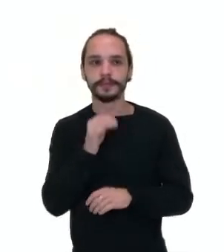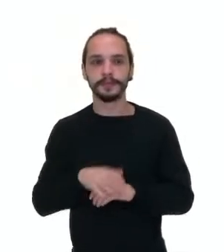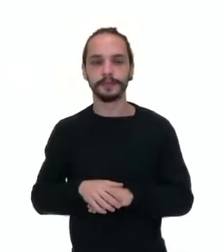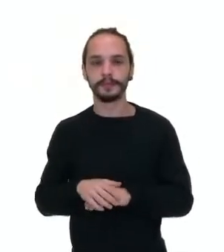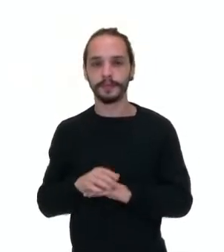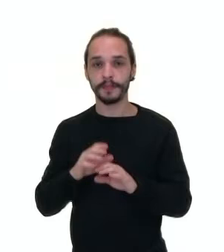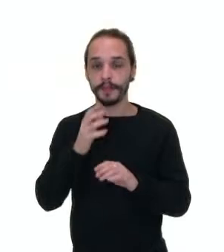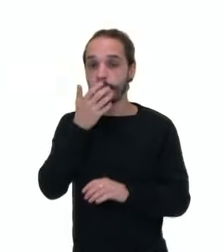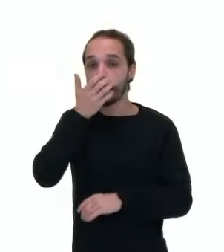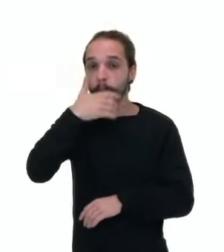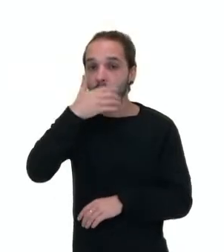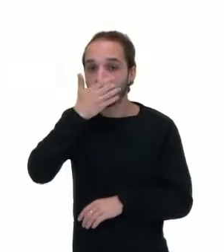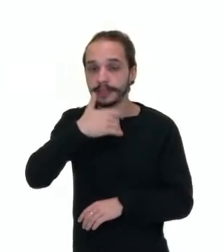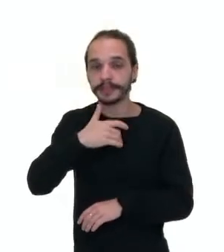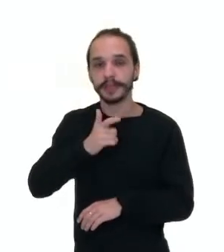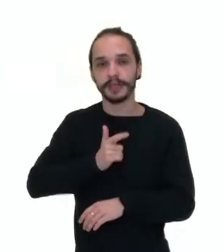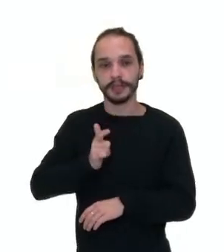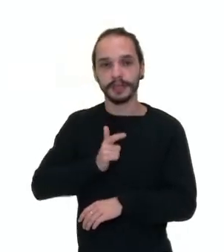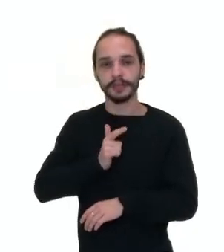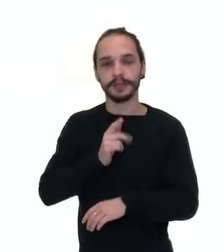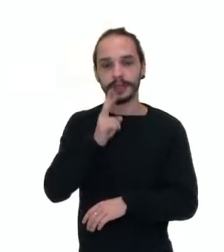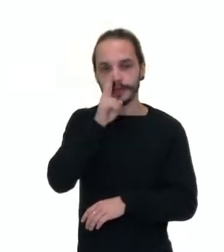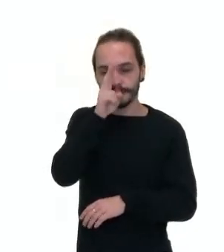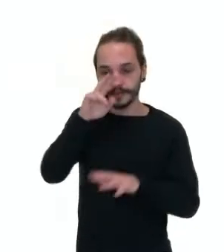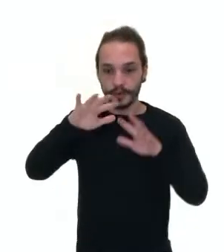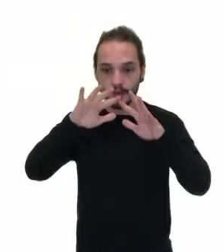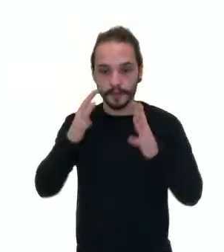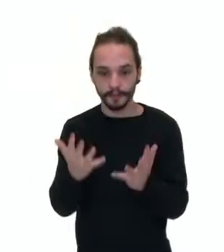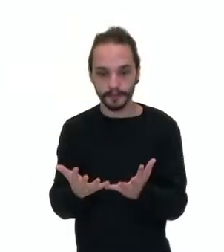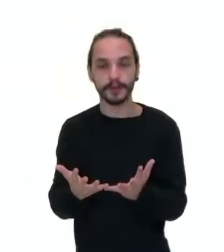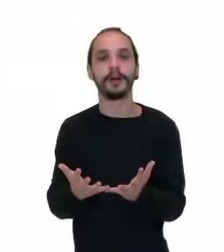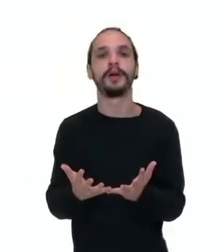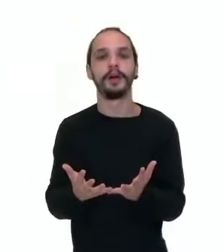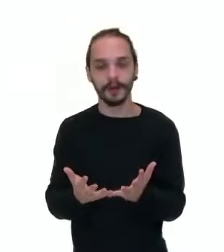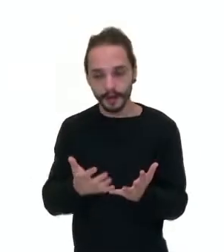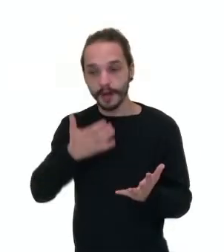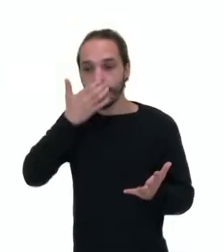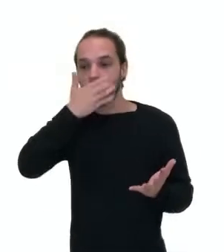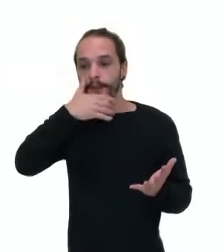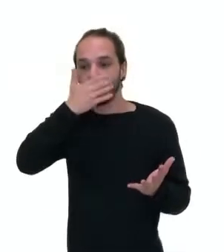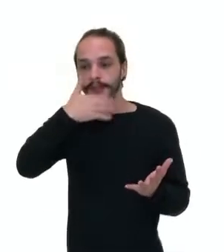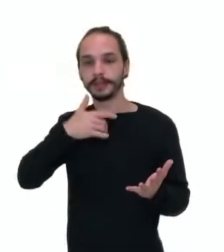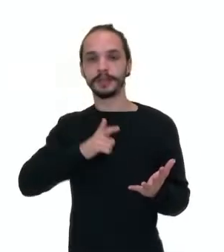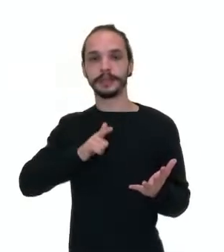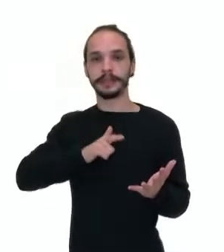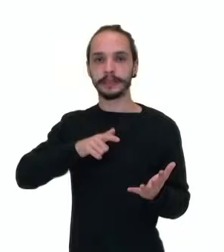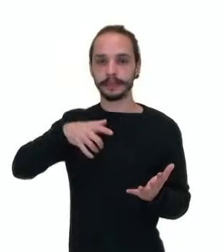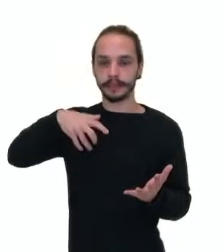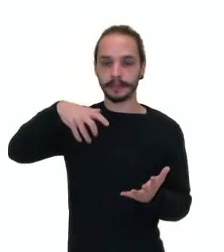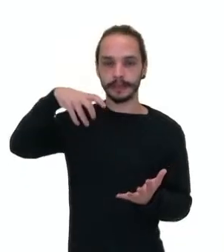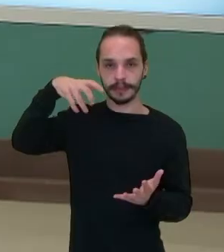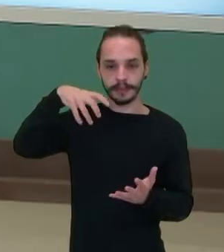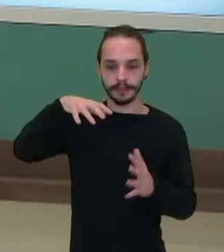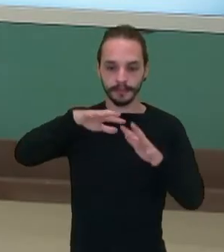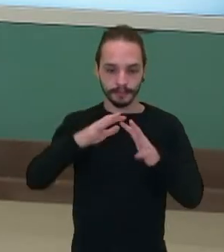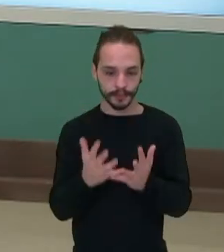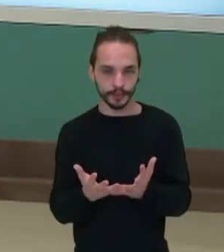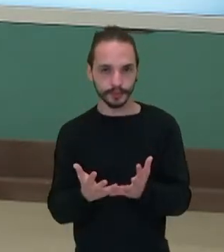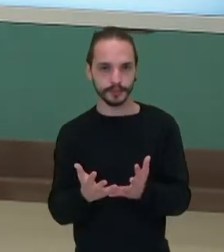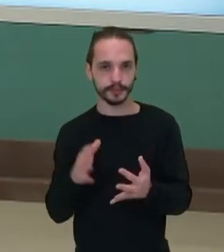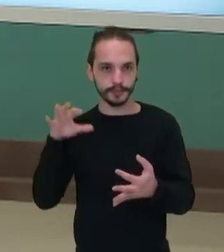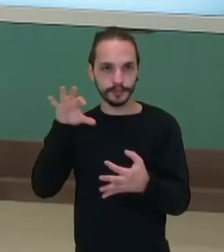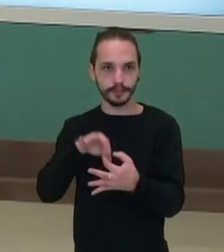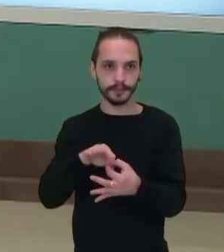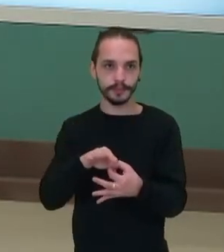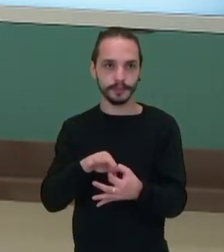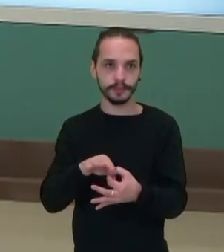maçã, melhor dizendo, recebe uma força de ação do planeta e a maçã, por sua vez, faz uma força de reação sobre o planeta. Então, é a